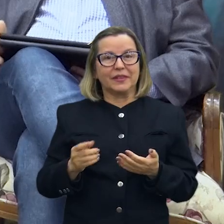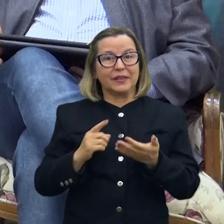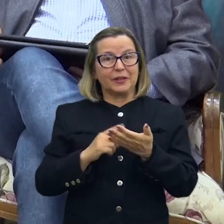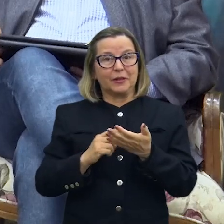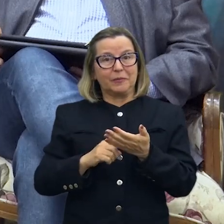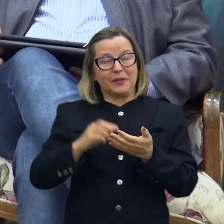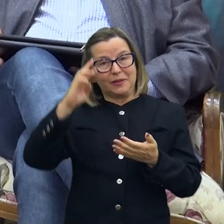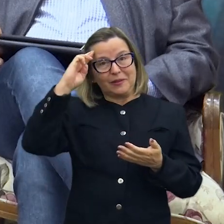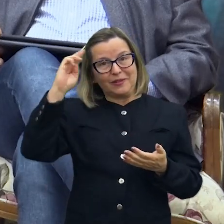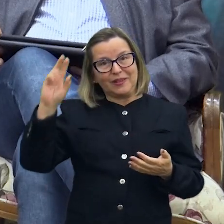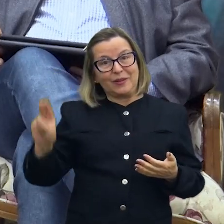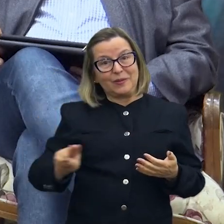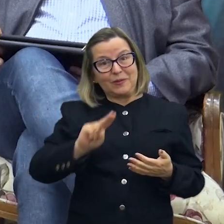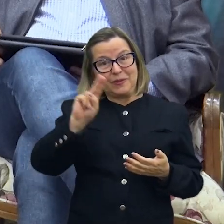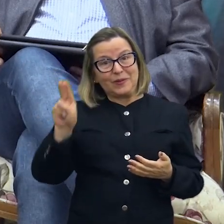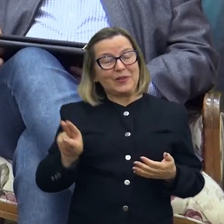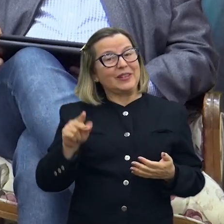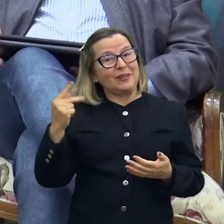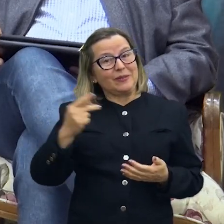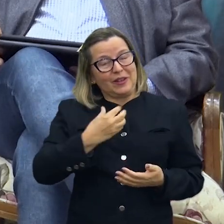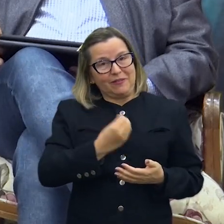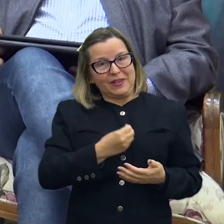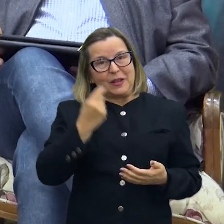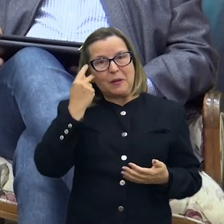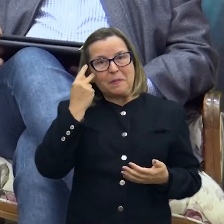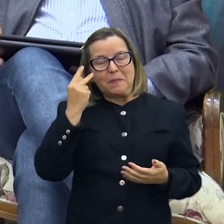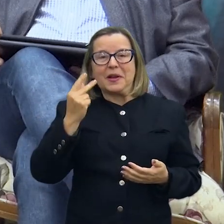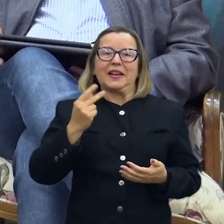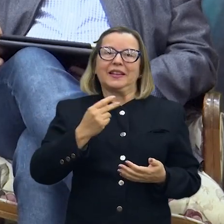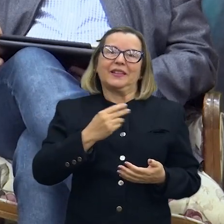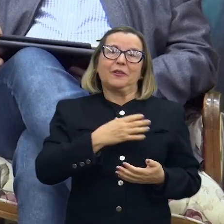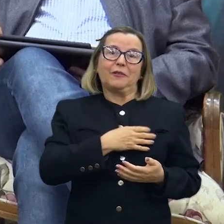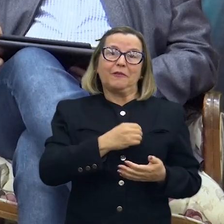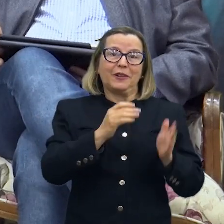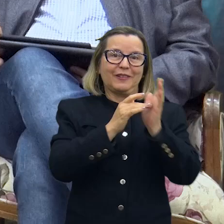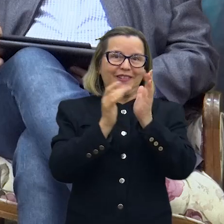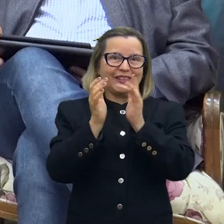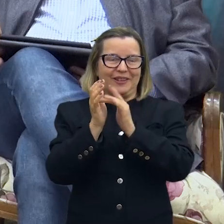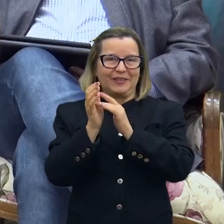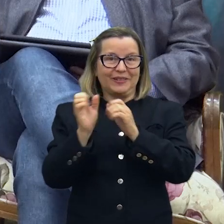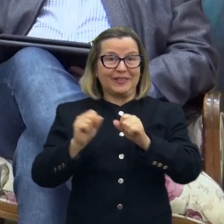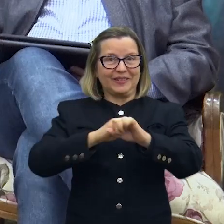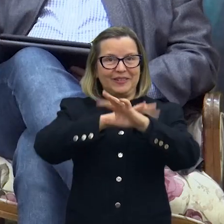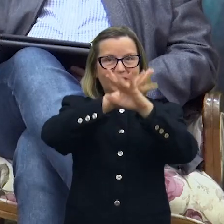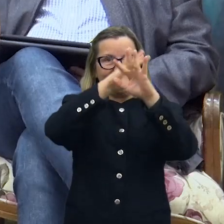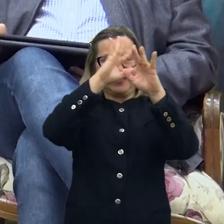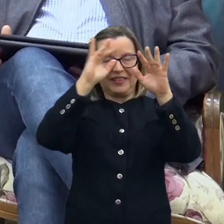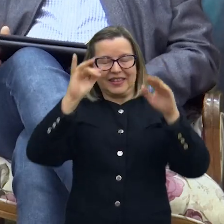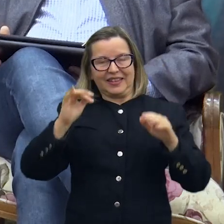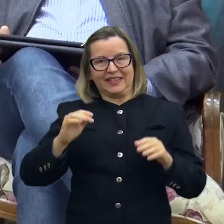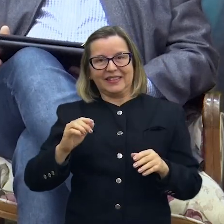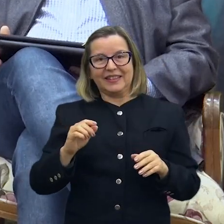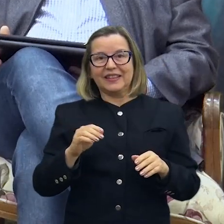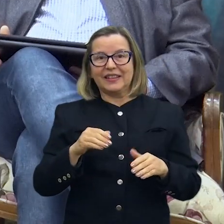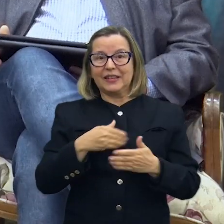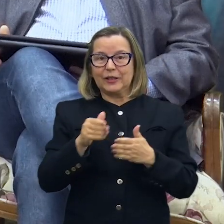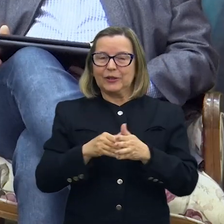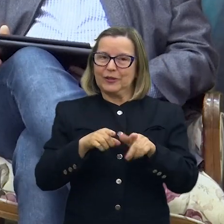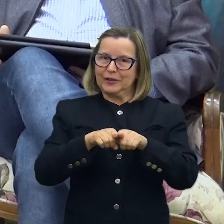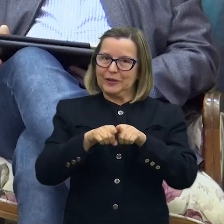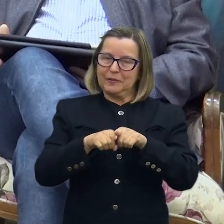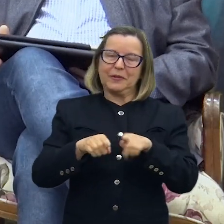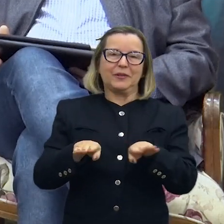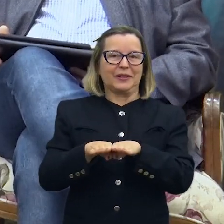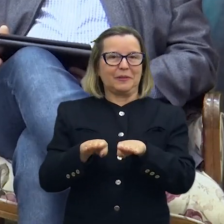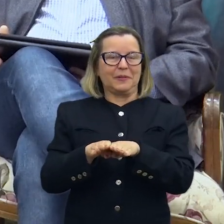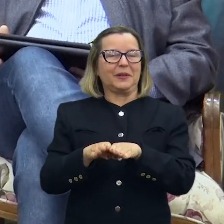use para que Amém. o próprio Filho seja glorificado Aleluia. e os nossos irmãos possam ser edificados, como a Amém.